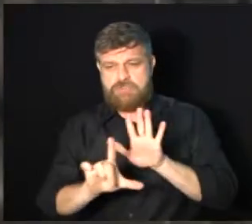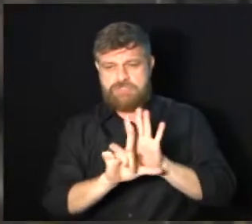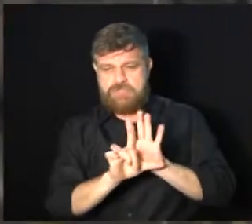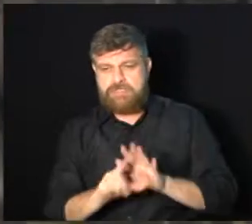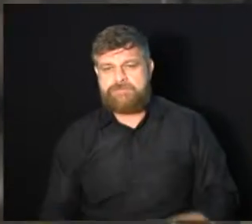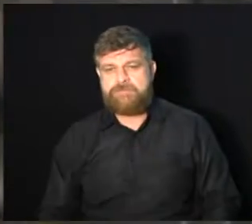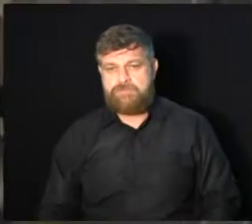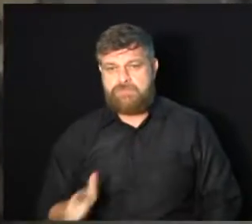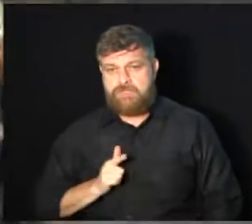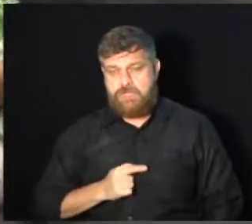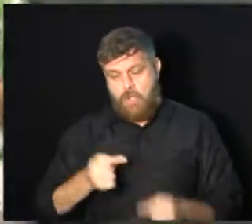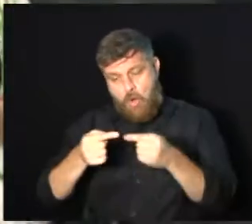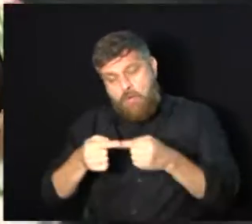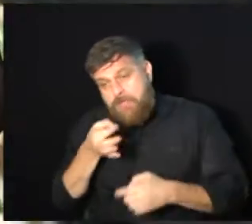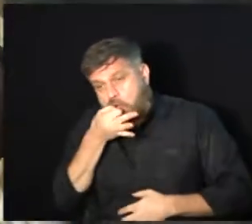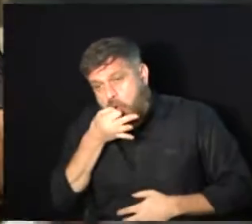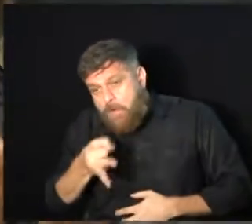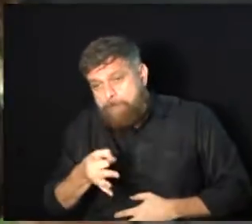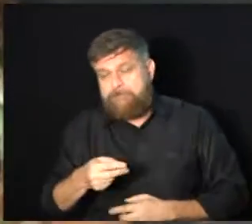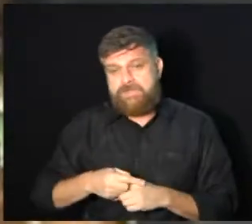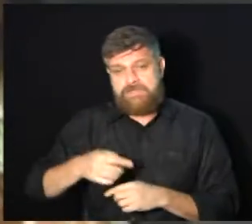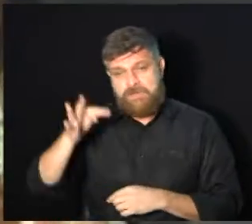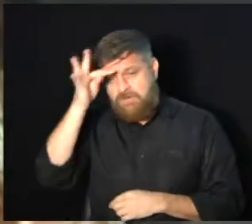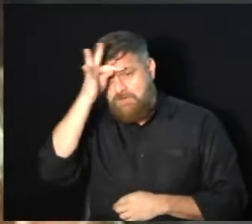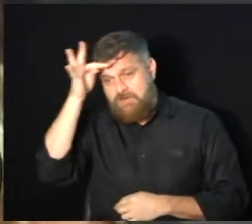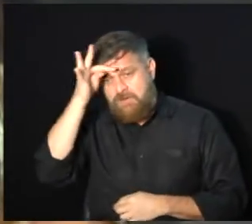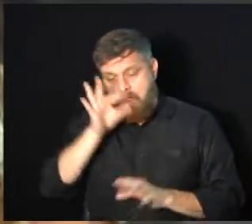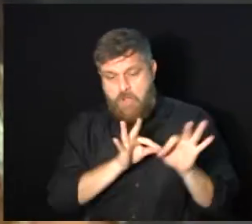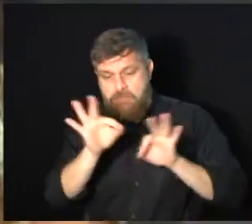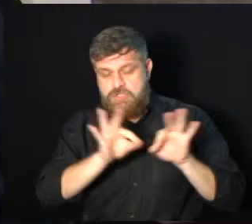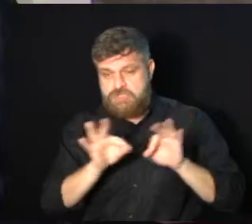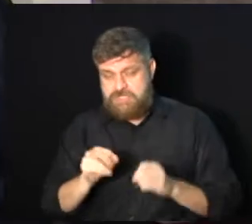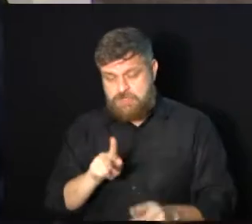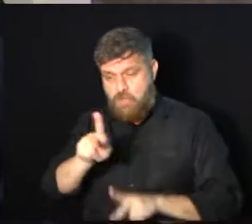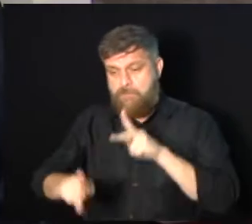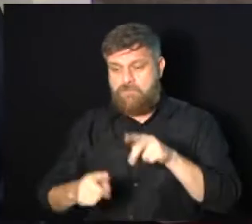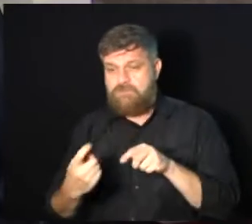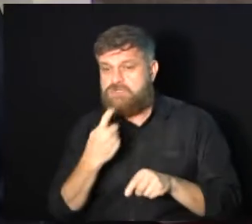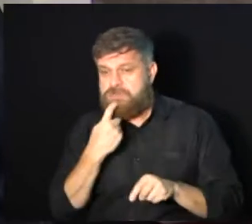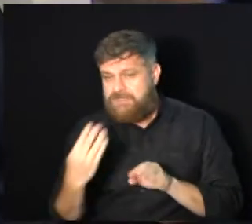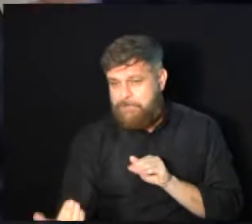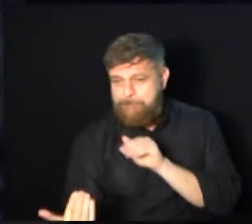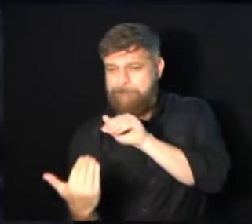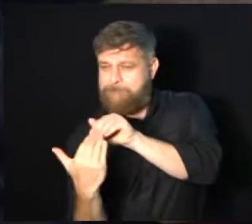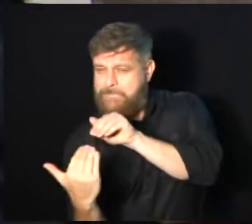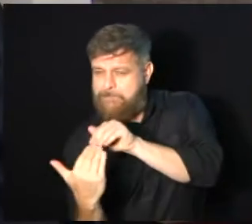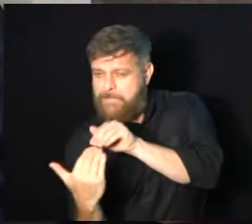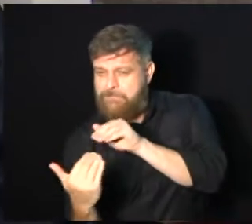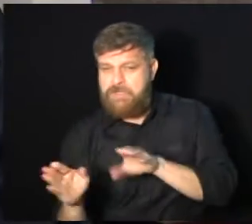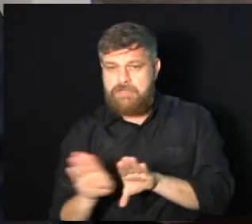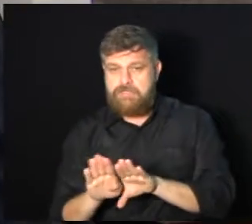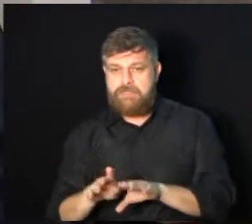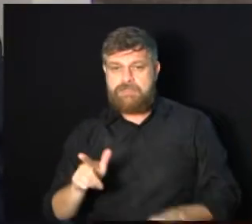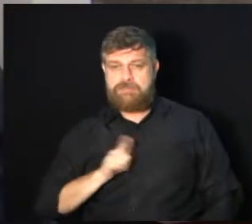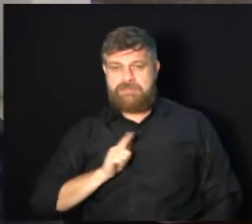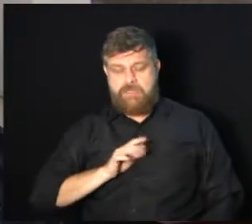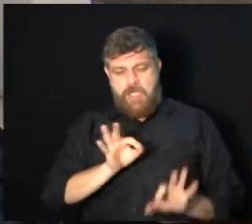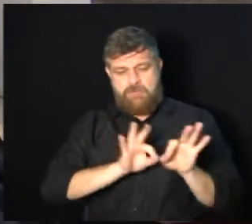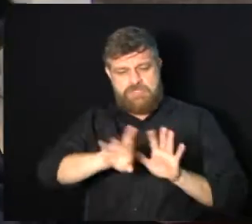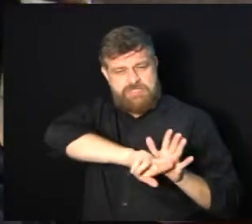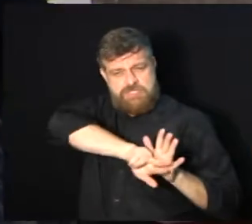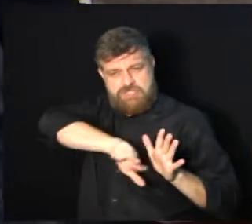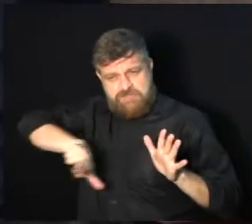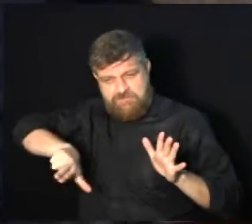De acordo com o vereador, os projetos agregam muito para os munícipes. Nós tivemos também outros projetos,